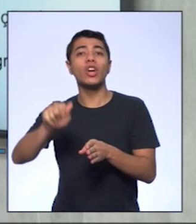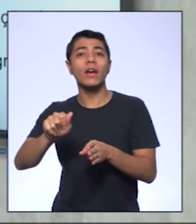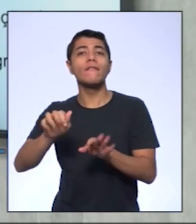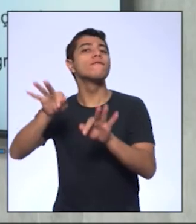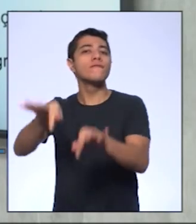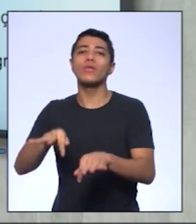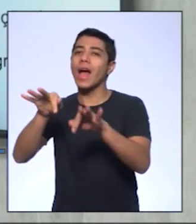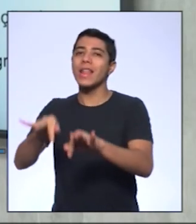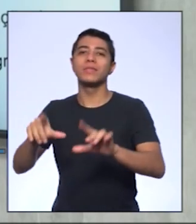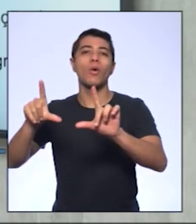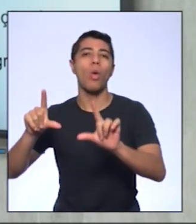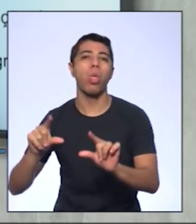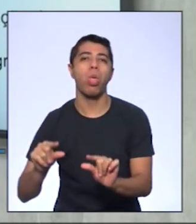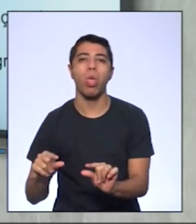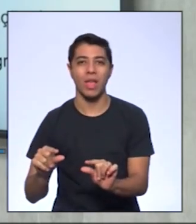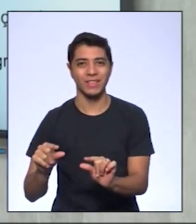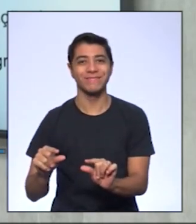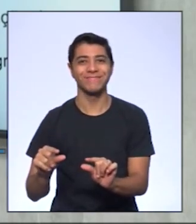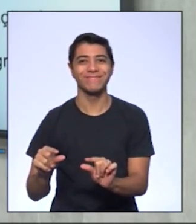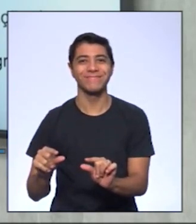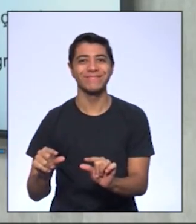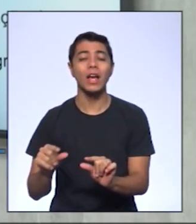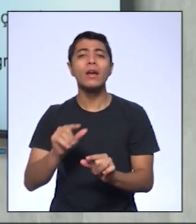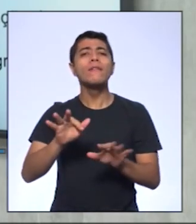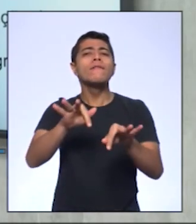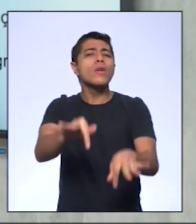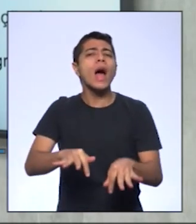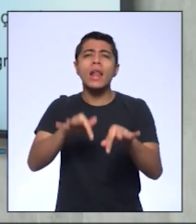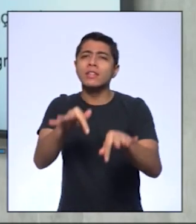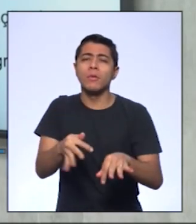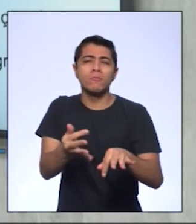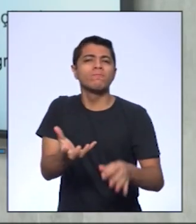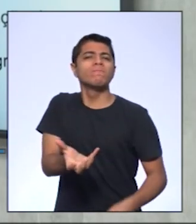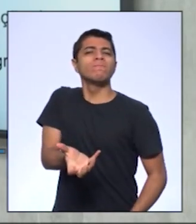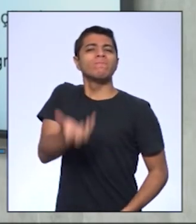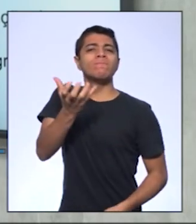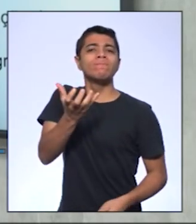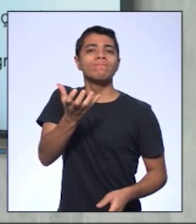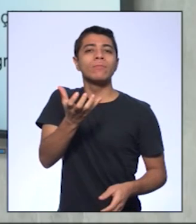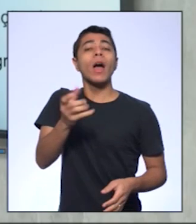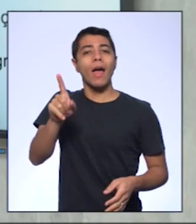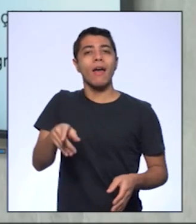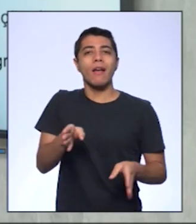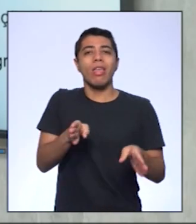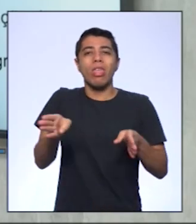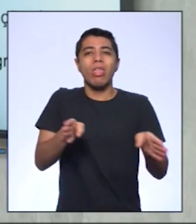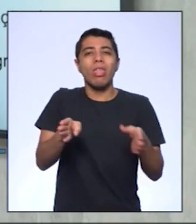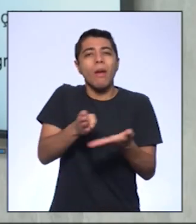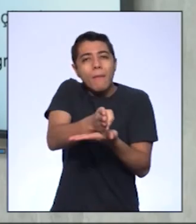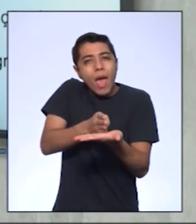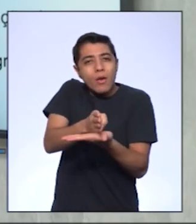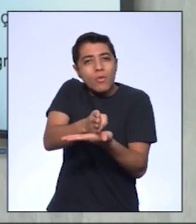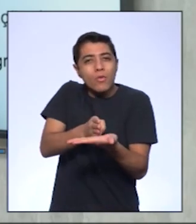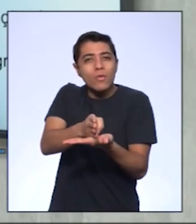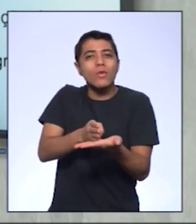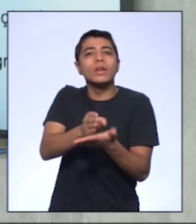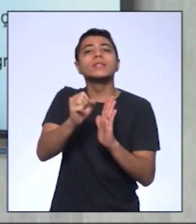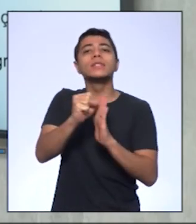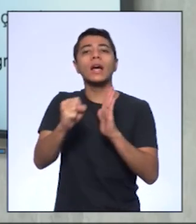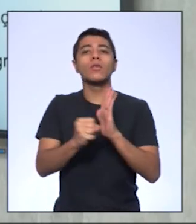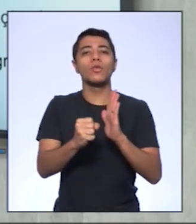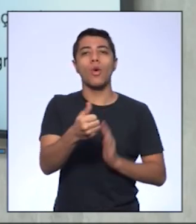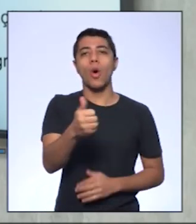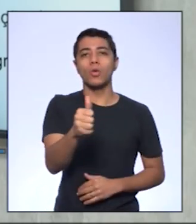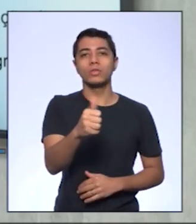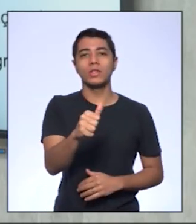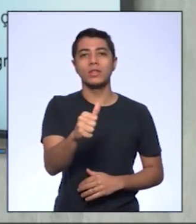O auge do feudalismo é exatamente na passagem da alta para baixa, no século XI. Beleza? Beleza?